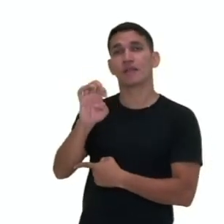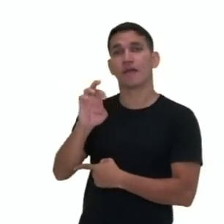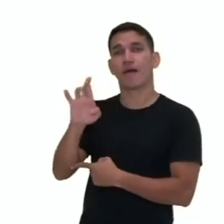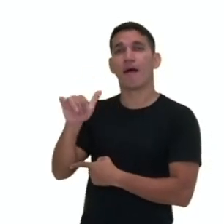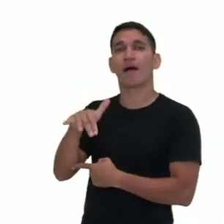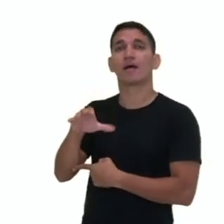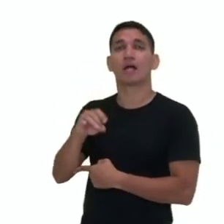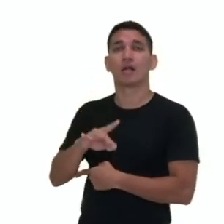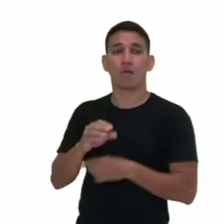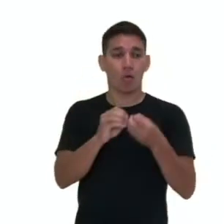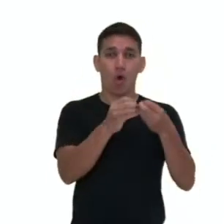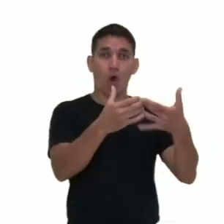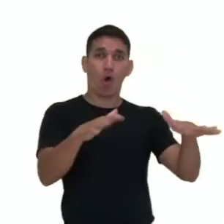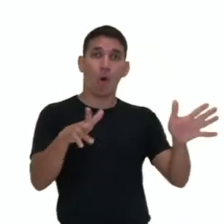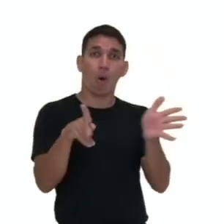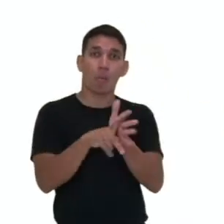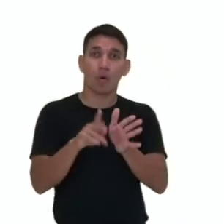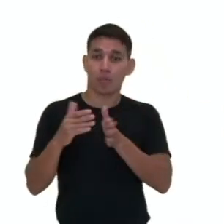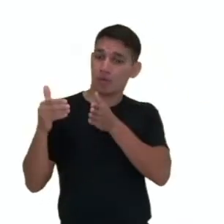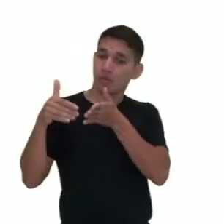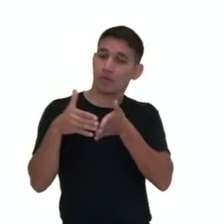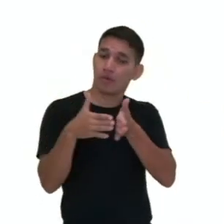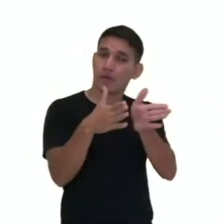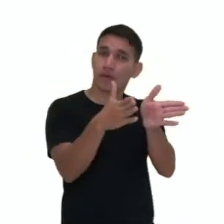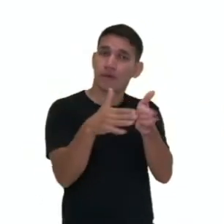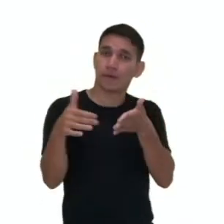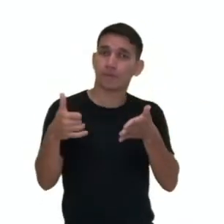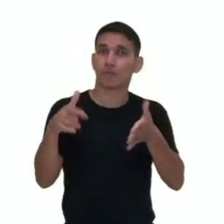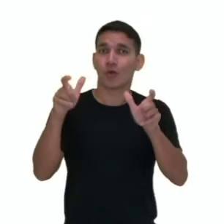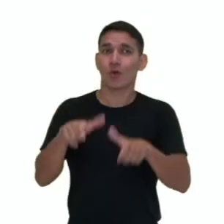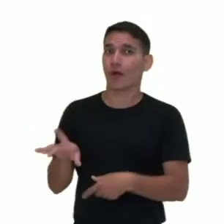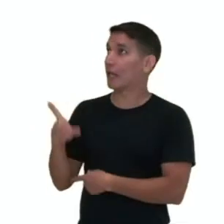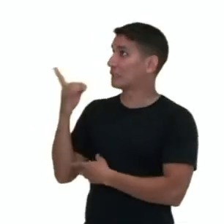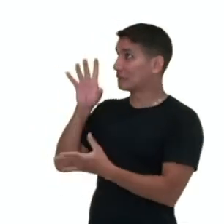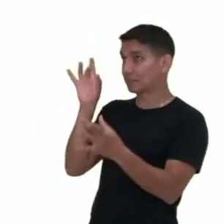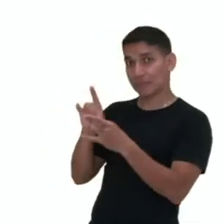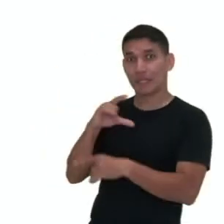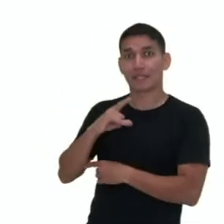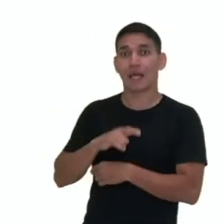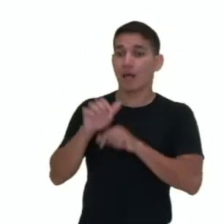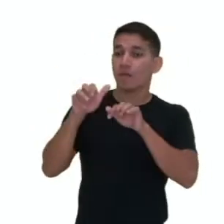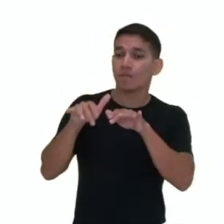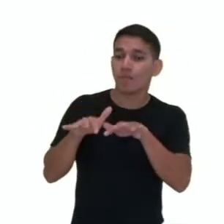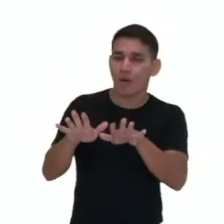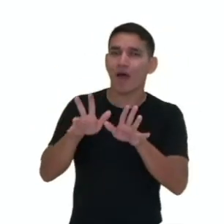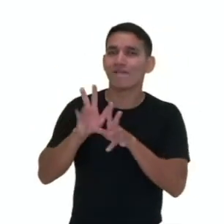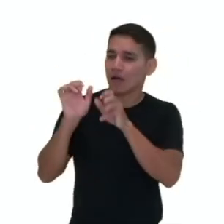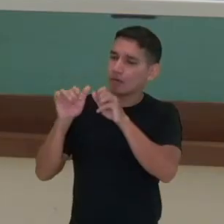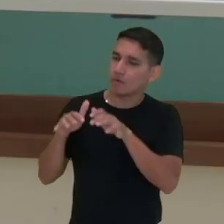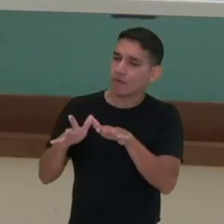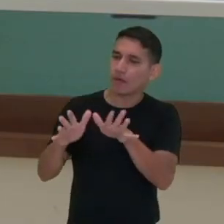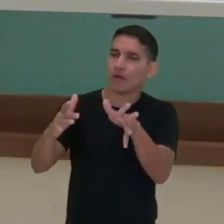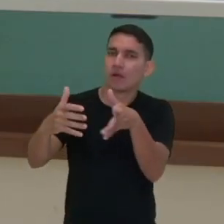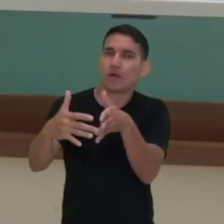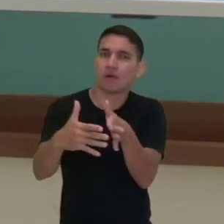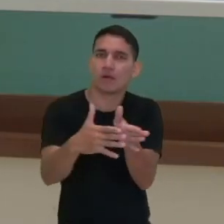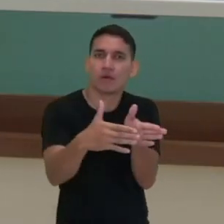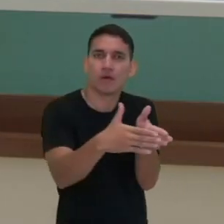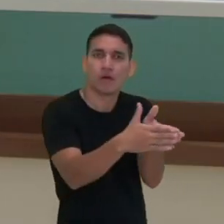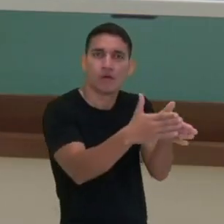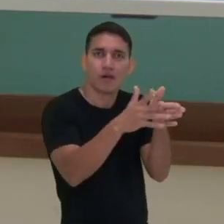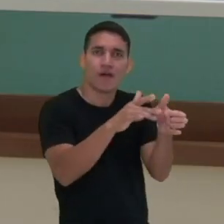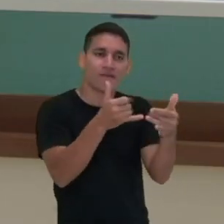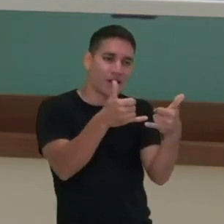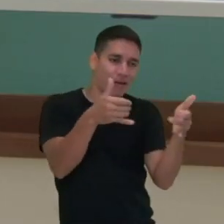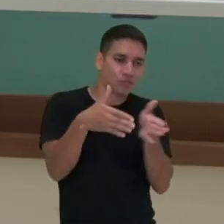Oceano Atlântico pelo Estreito de Gibraltar. Então eu tenho o mar, aí ele vai se estreitar e vai fazer uma espécie de um